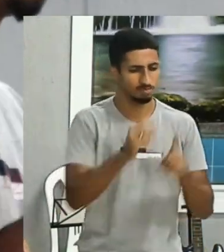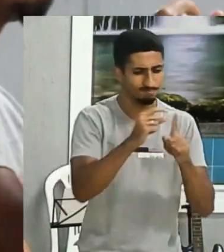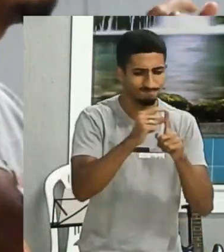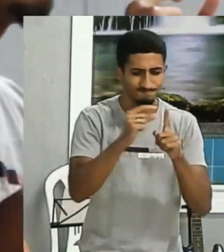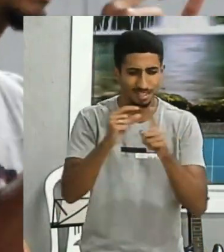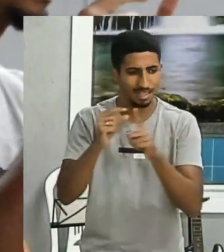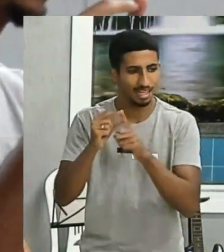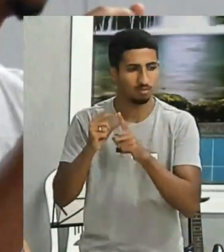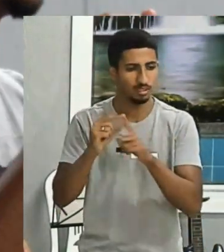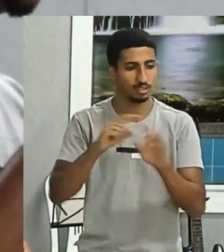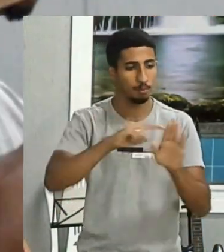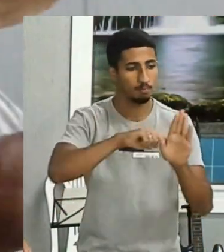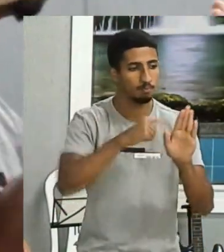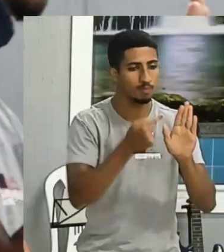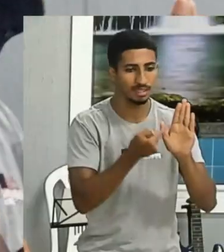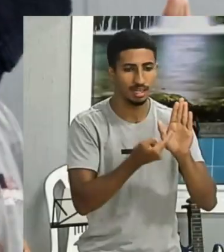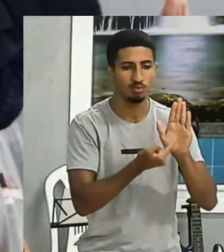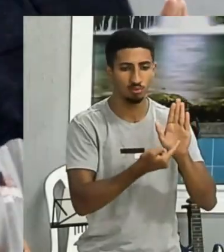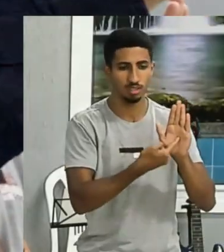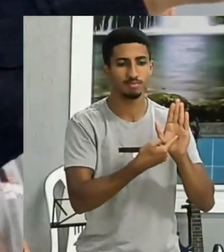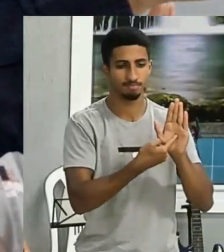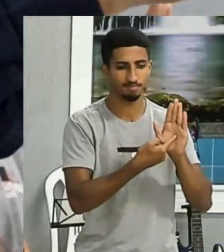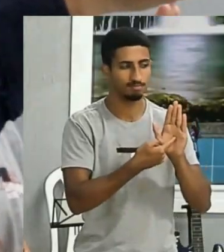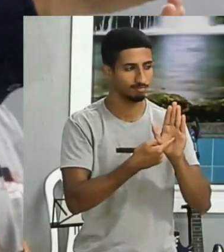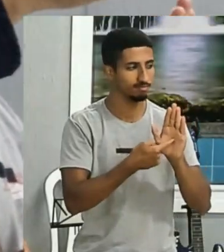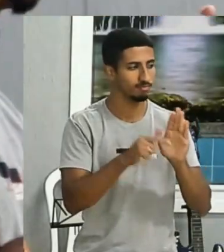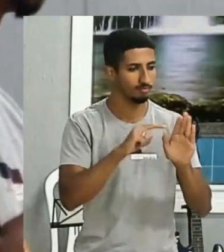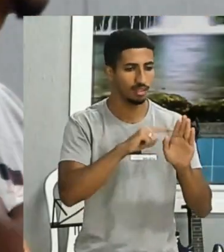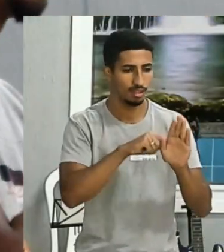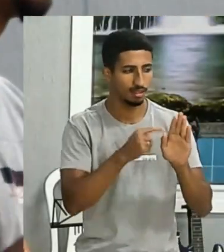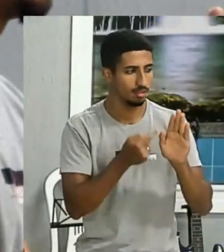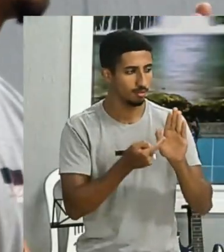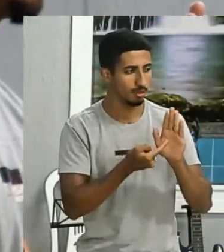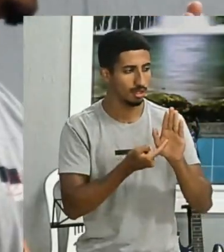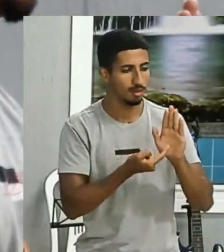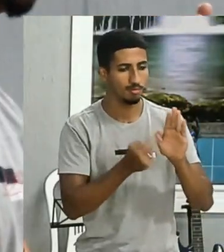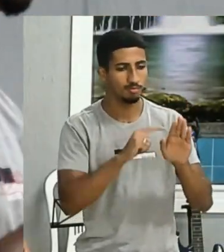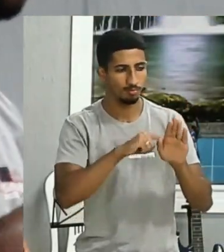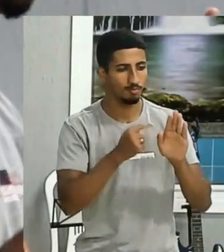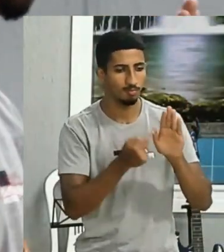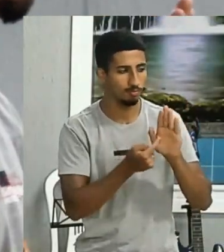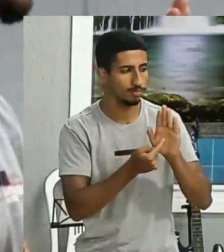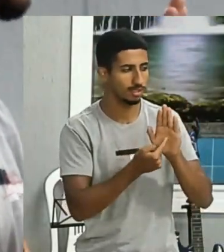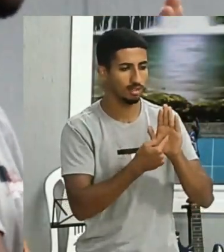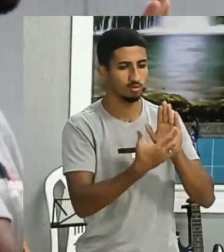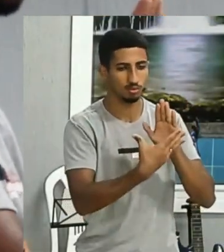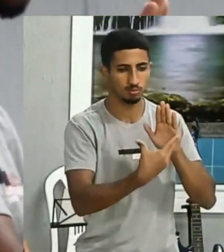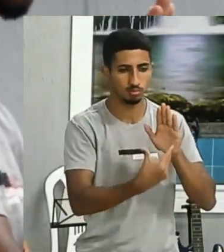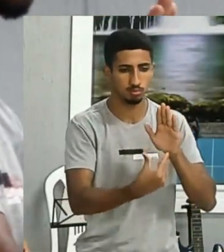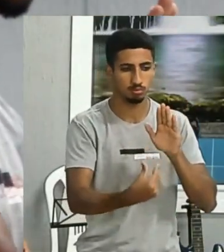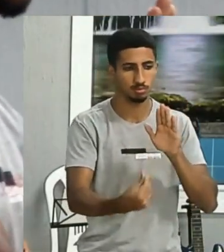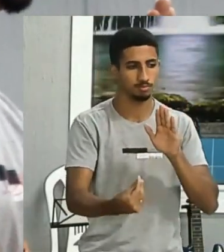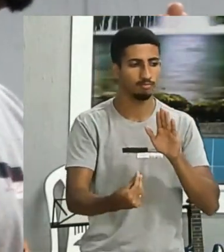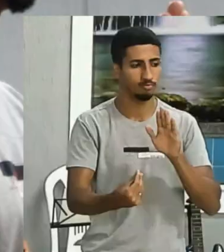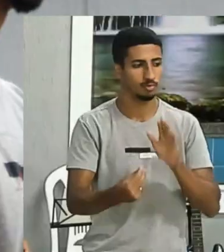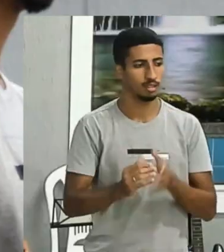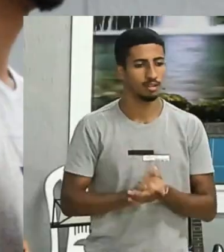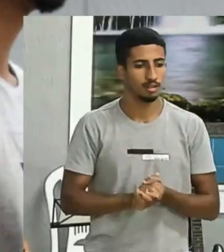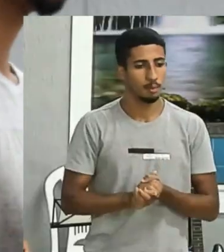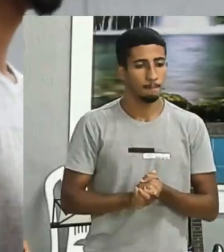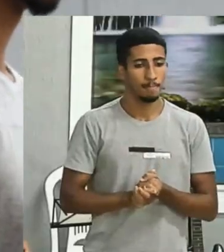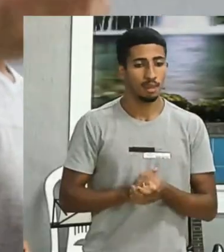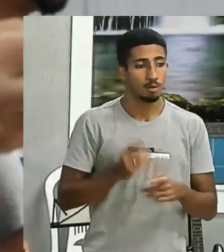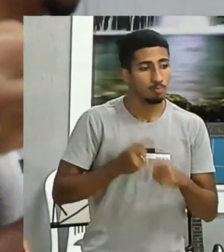com que aqueles irmãos entendessem quem é Jesus.